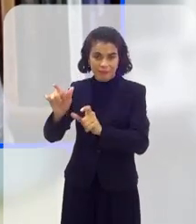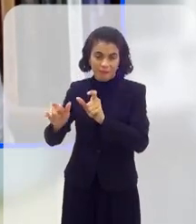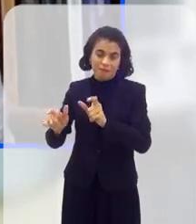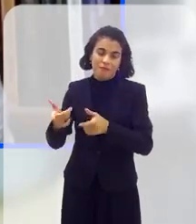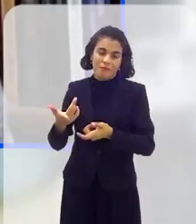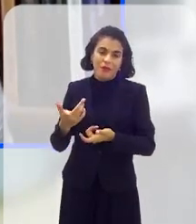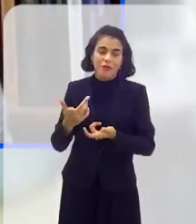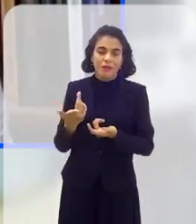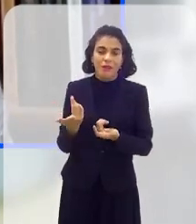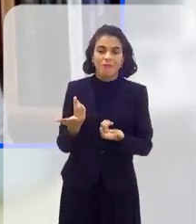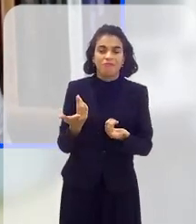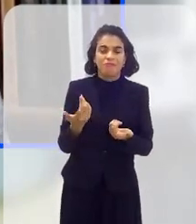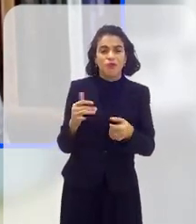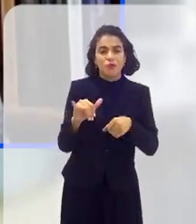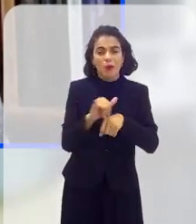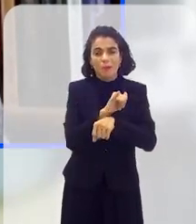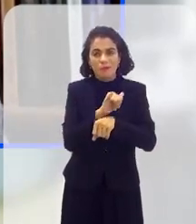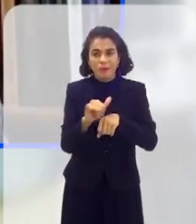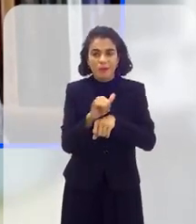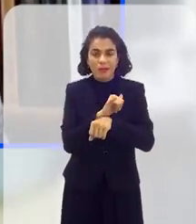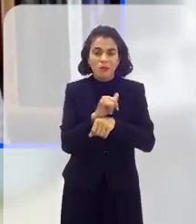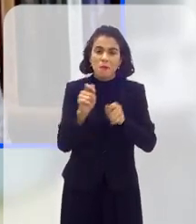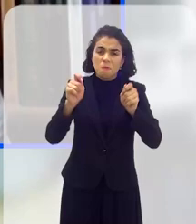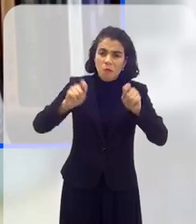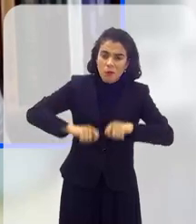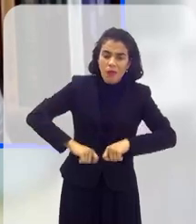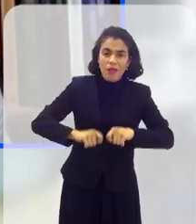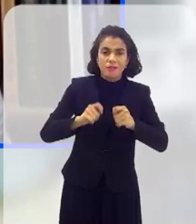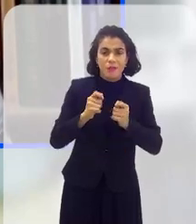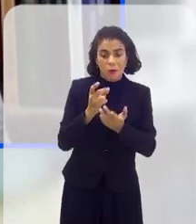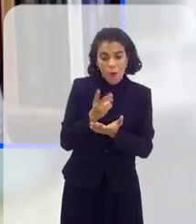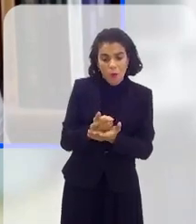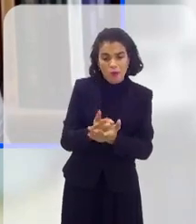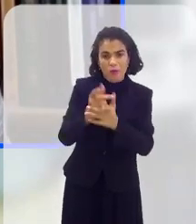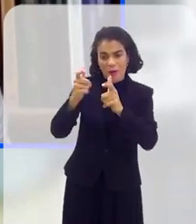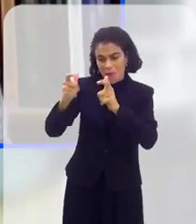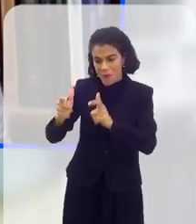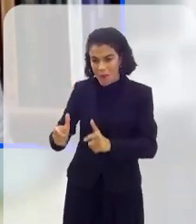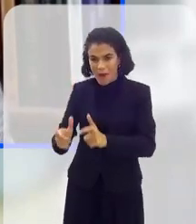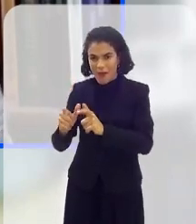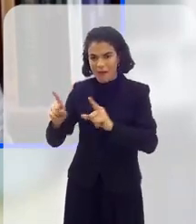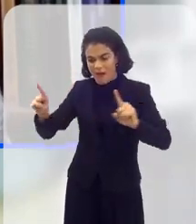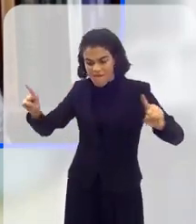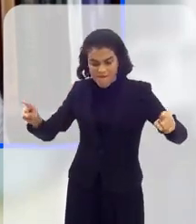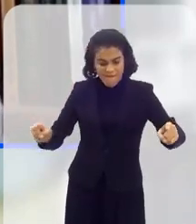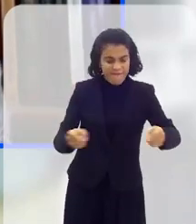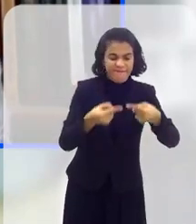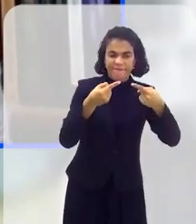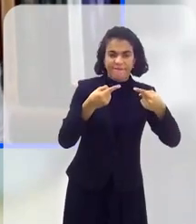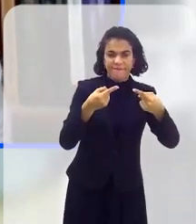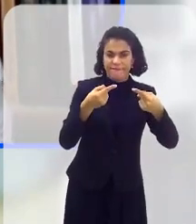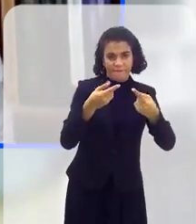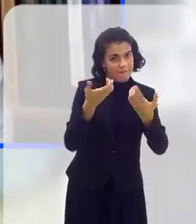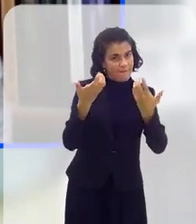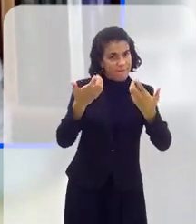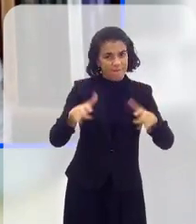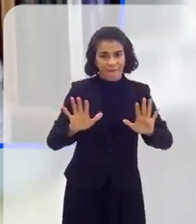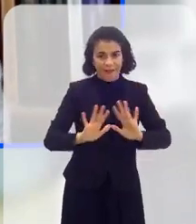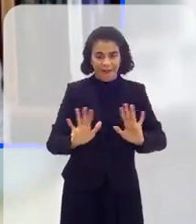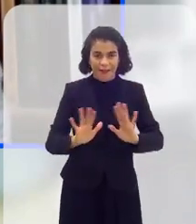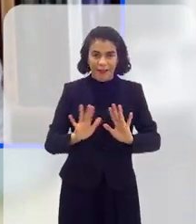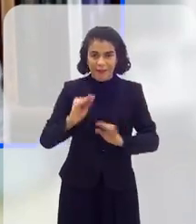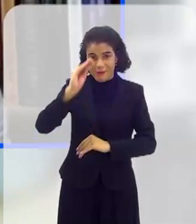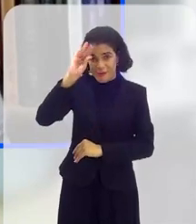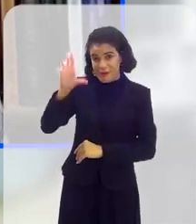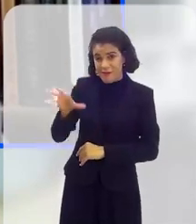aqueles colonos que estavam se estabelecendo ali de uma maneira que eles pudessem permanecer no local, que eles não enfrentassem o que